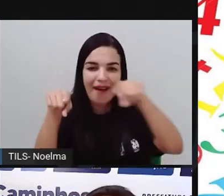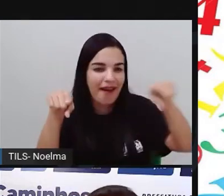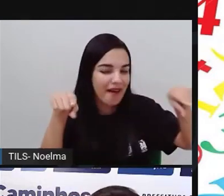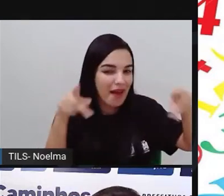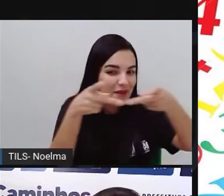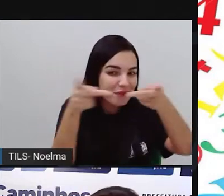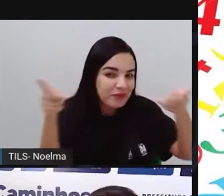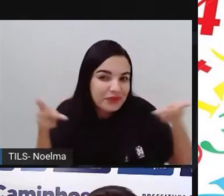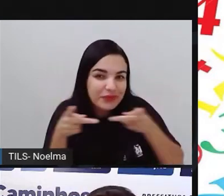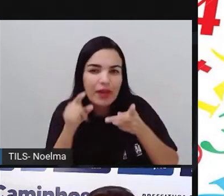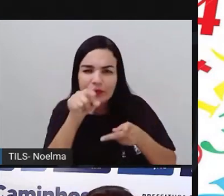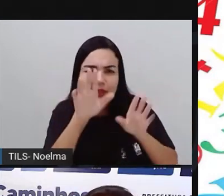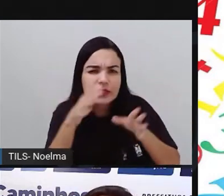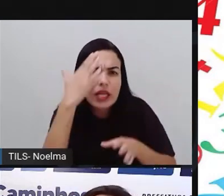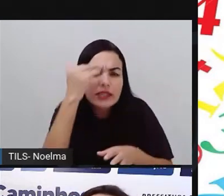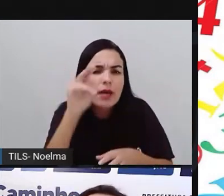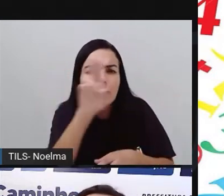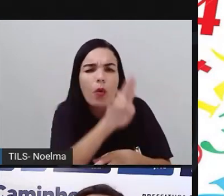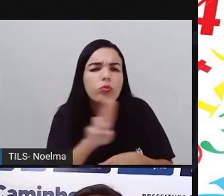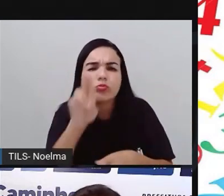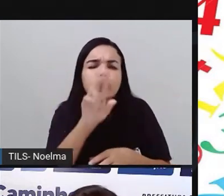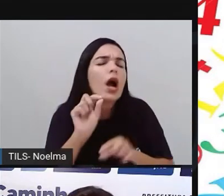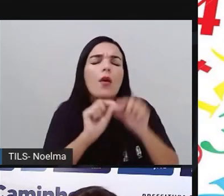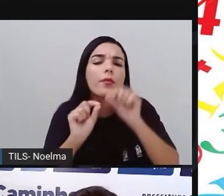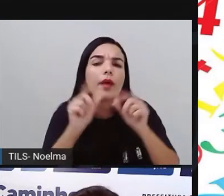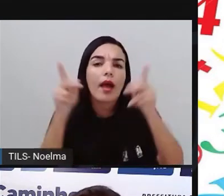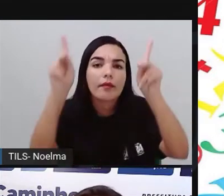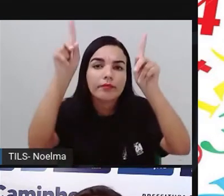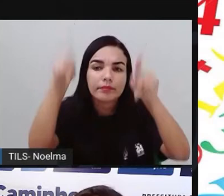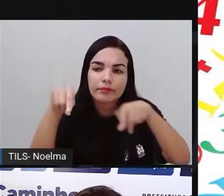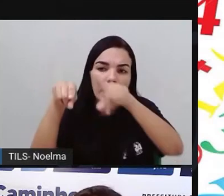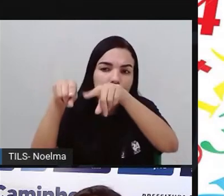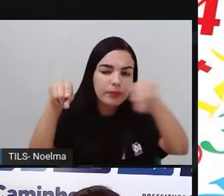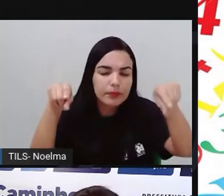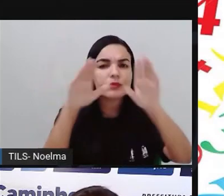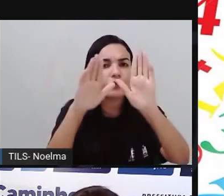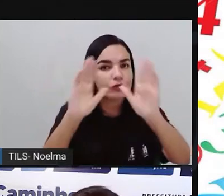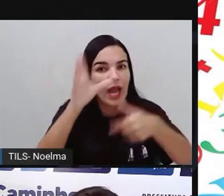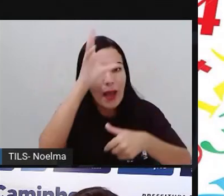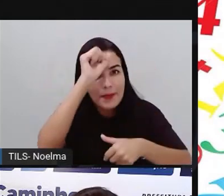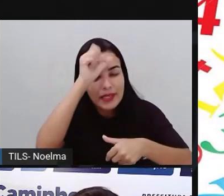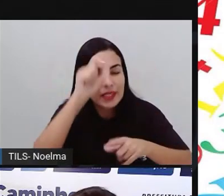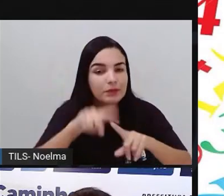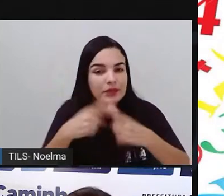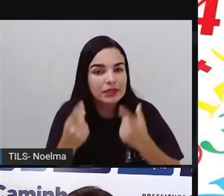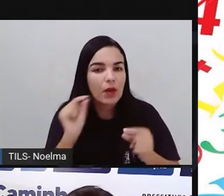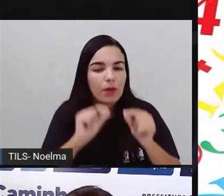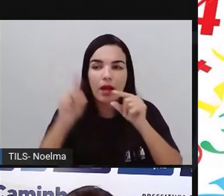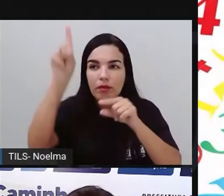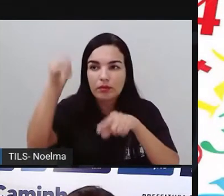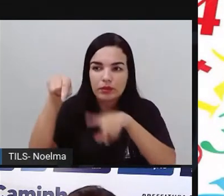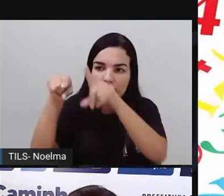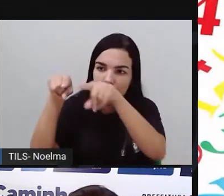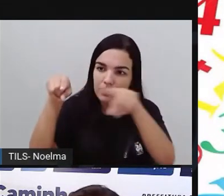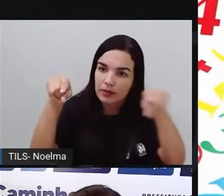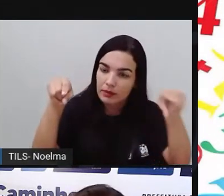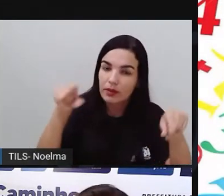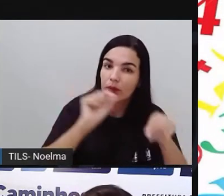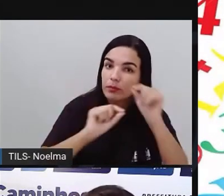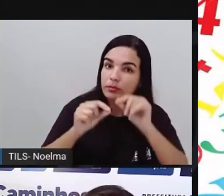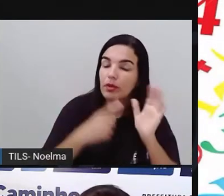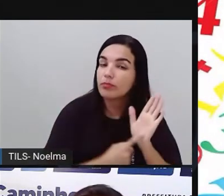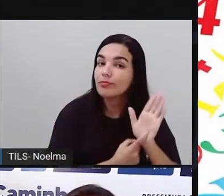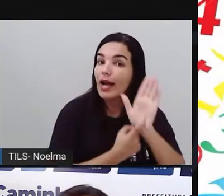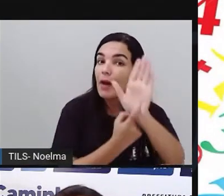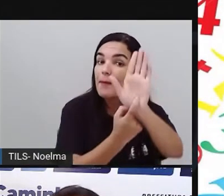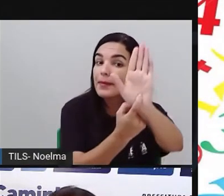você já sabe a utilidade de um gráfico, já, né? Nós já observamos aí que o gráfico são aí